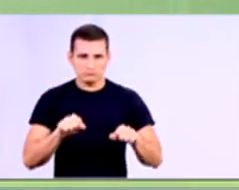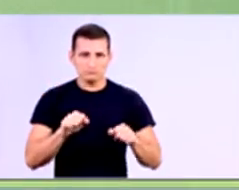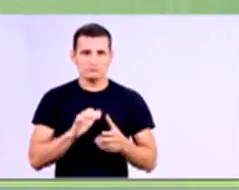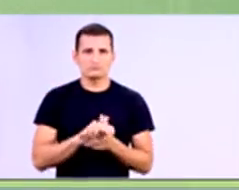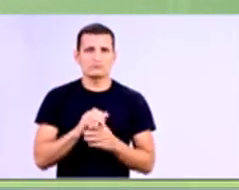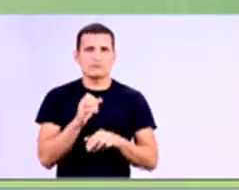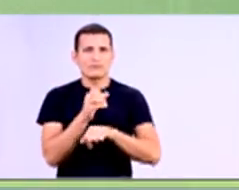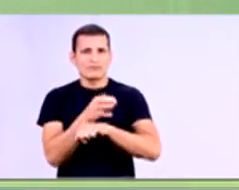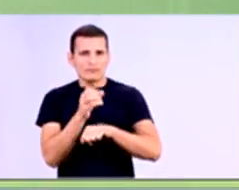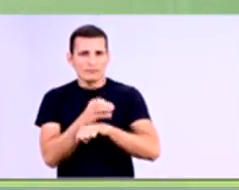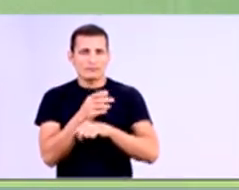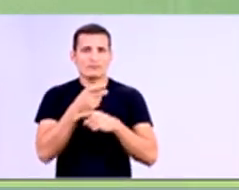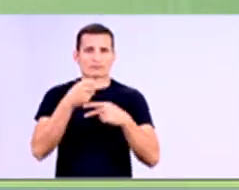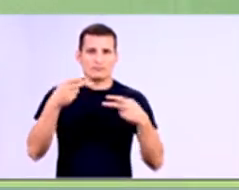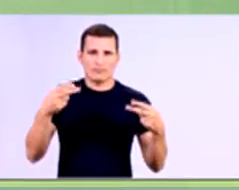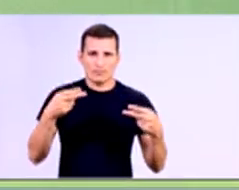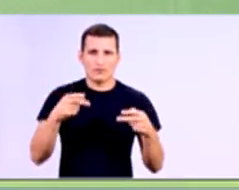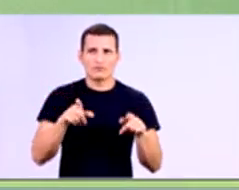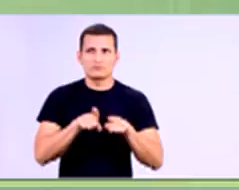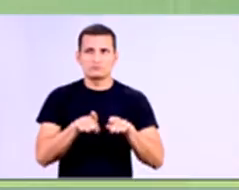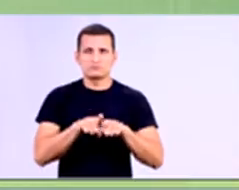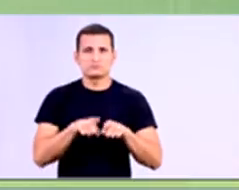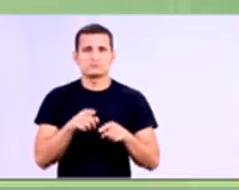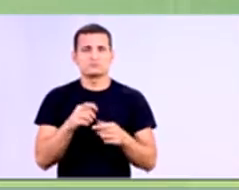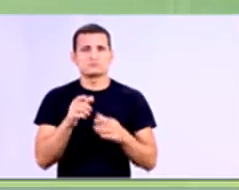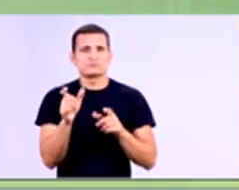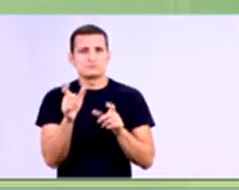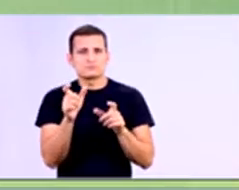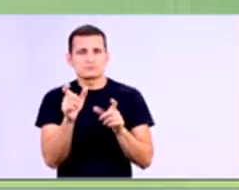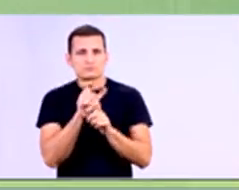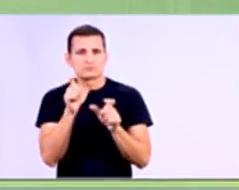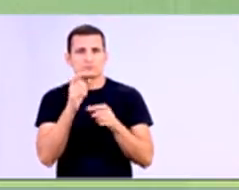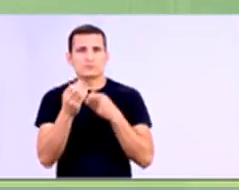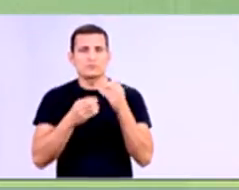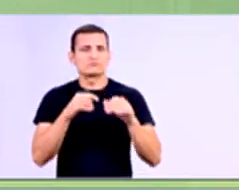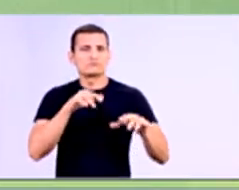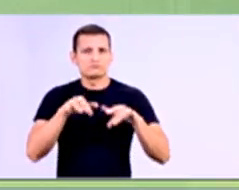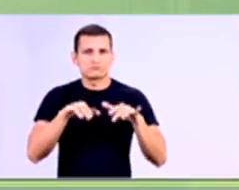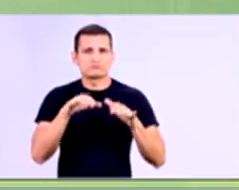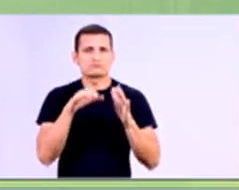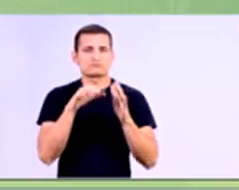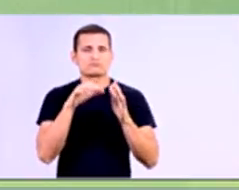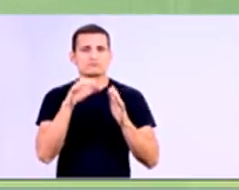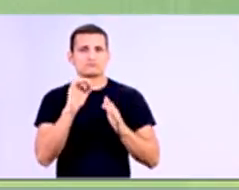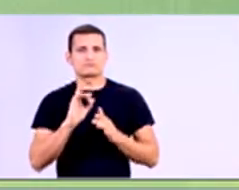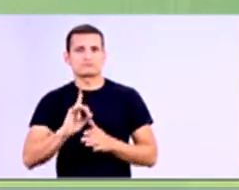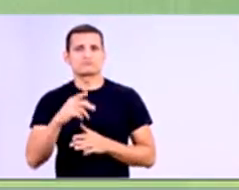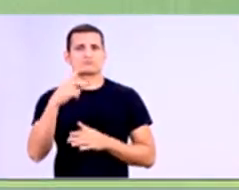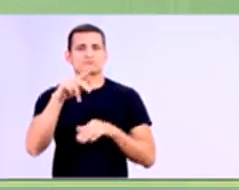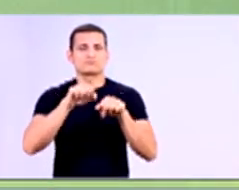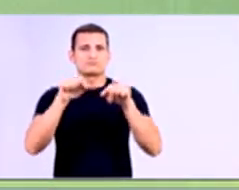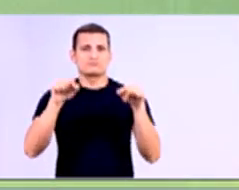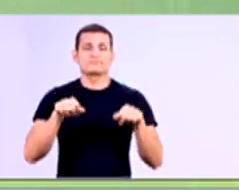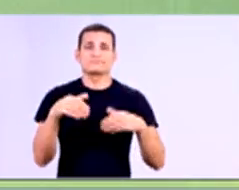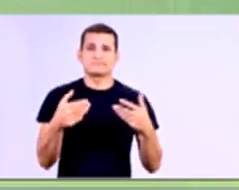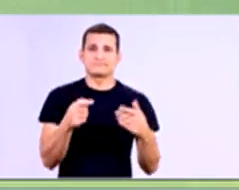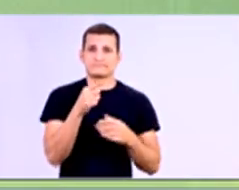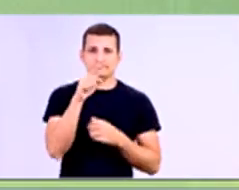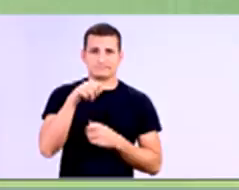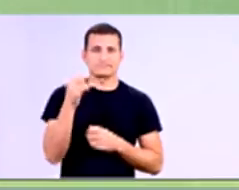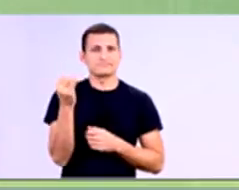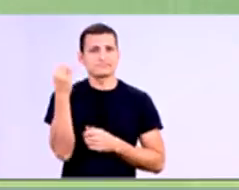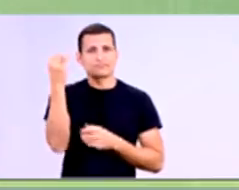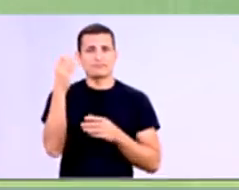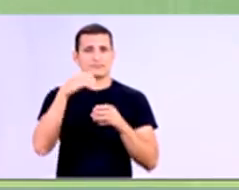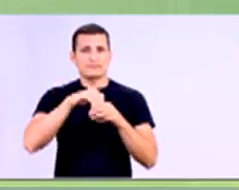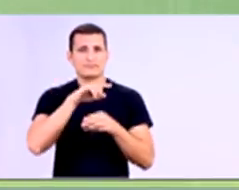da orientação objeto e até a estrutura de como vai codificar o seu sistema, tá? Então, aqui é muito importante.